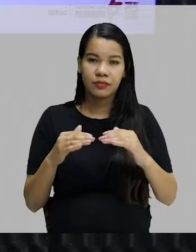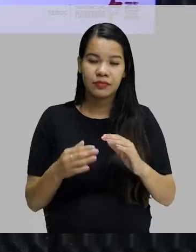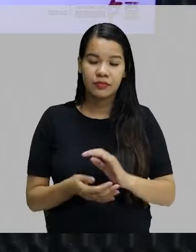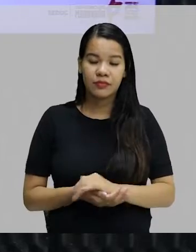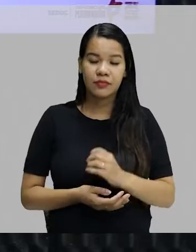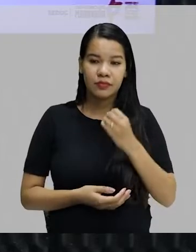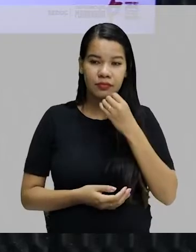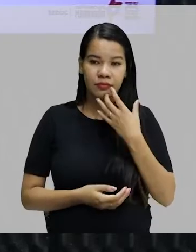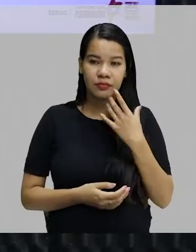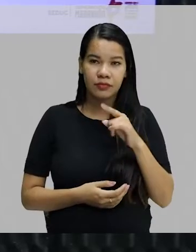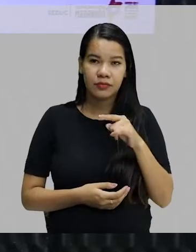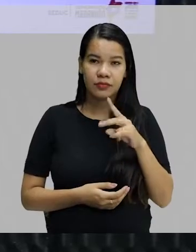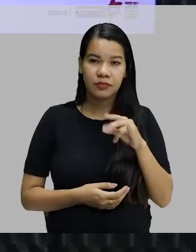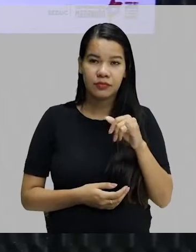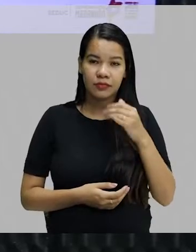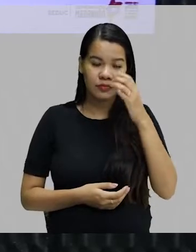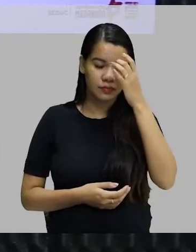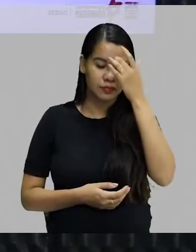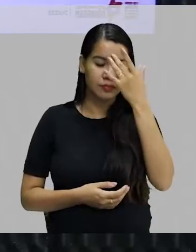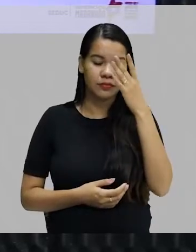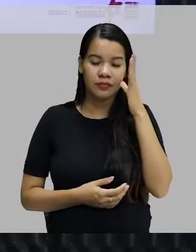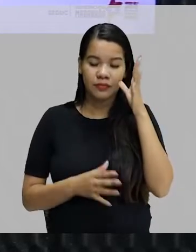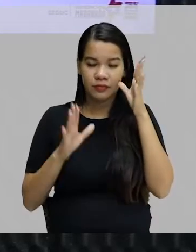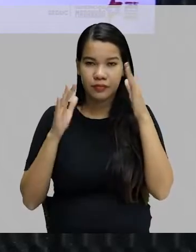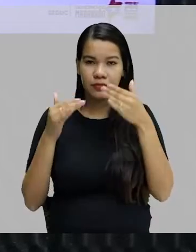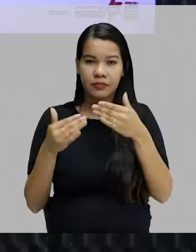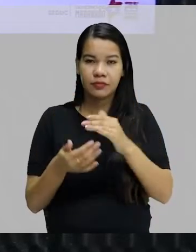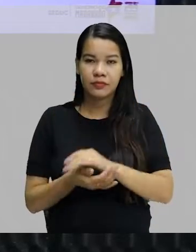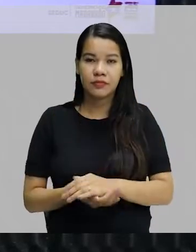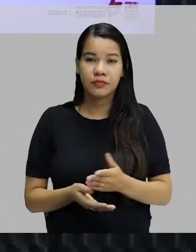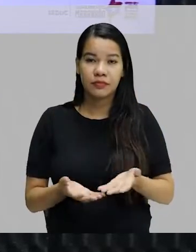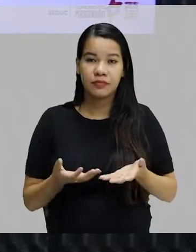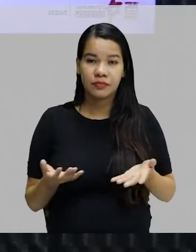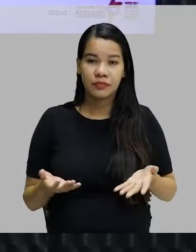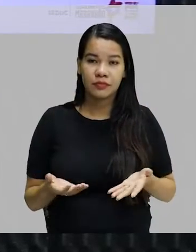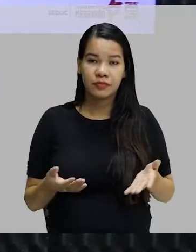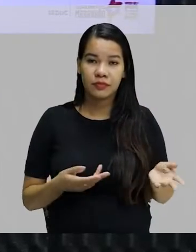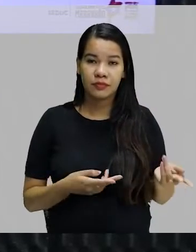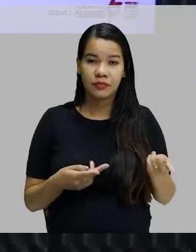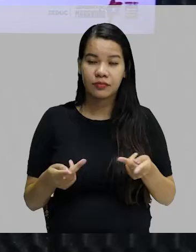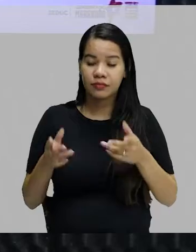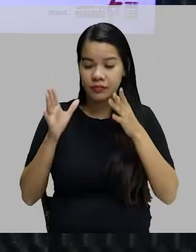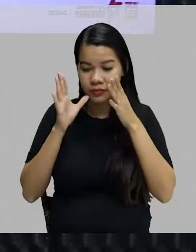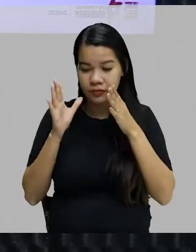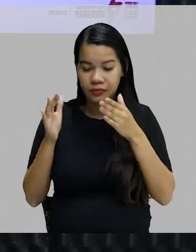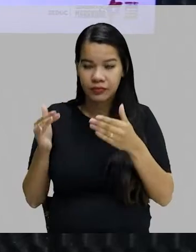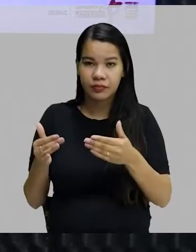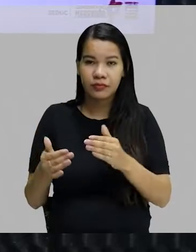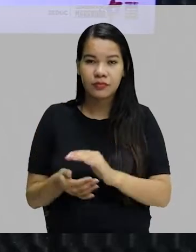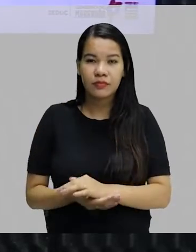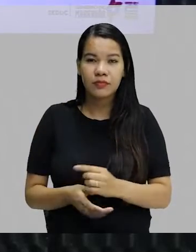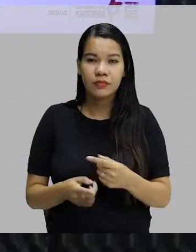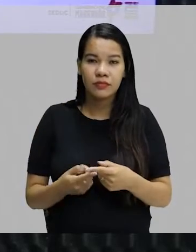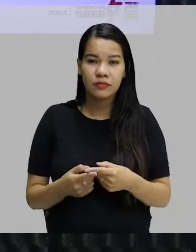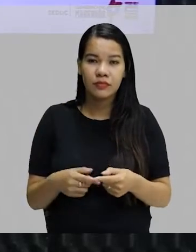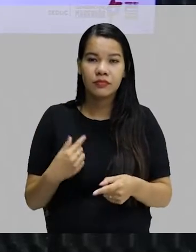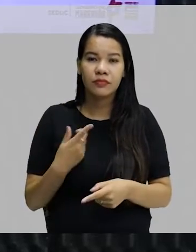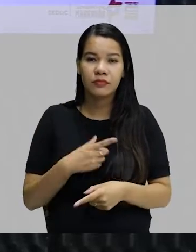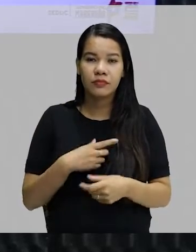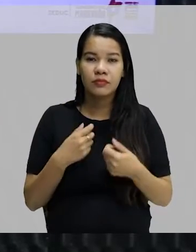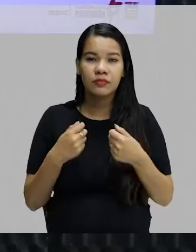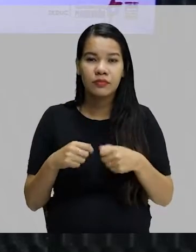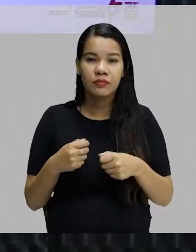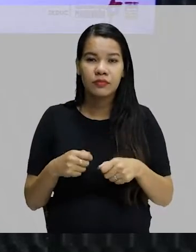incomodado. Isso tudo vai facilitar a sua concentração. E eu te convido a estar bem concentrado, tá? Para que a gente possa apreender,